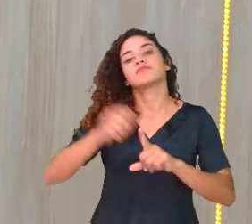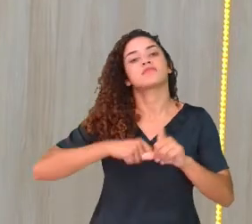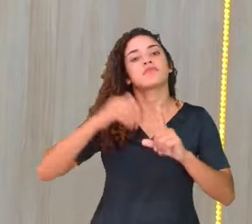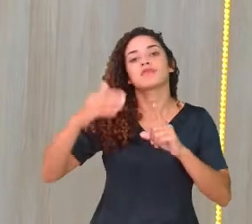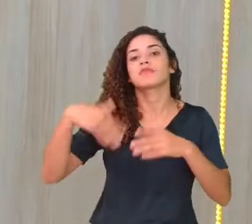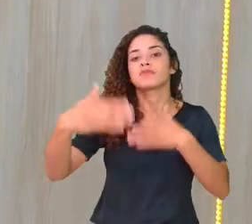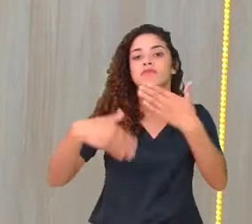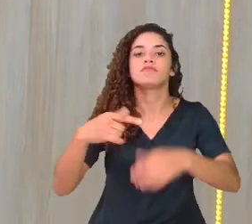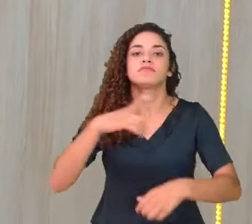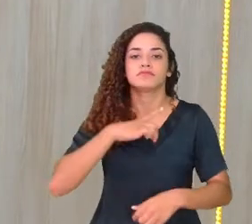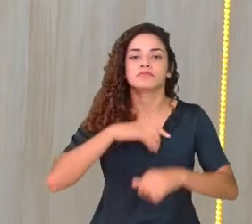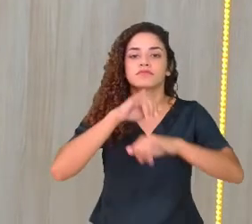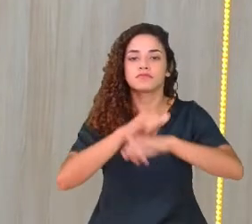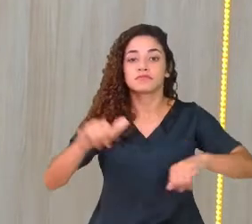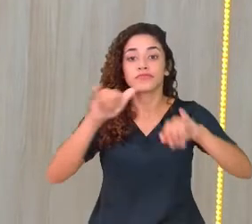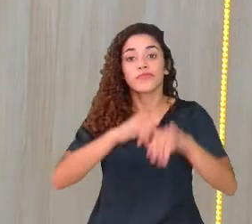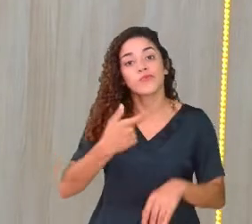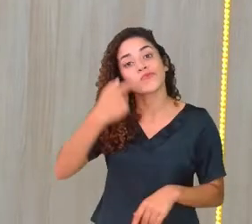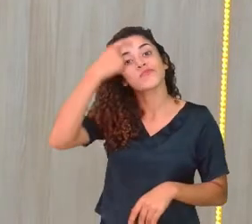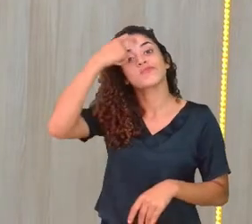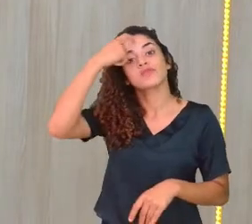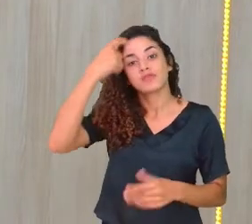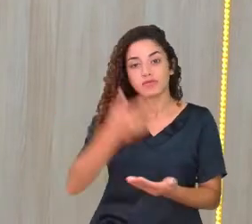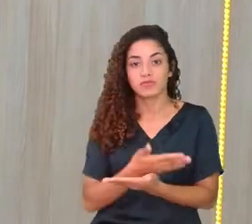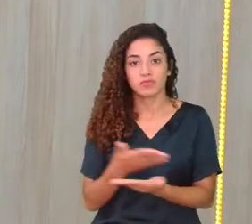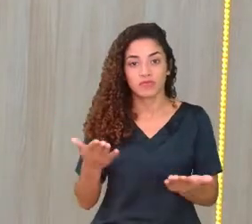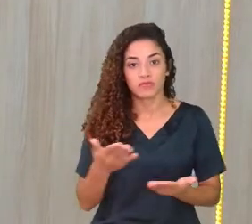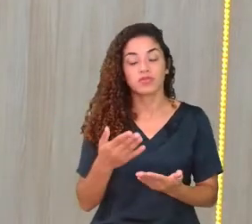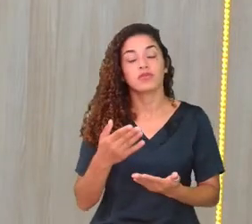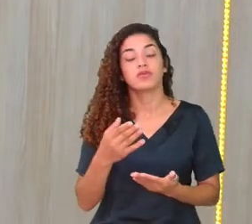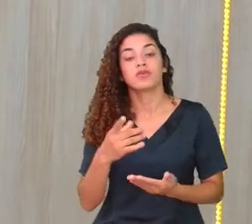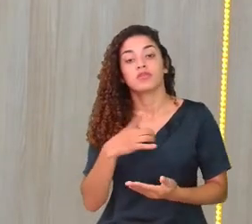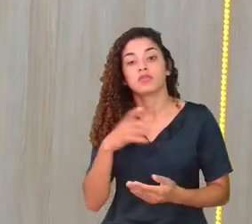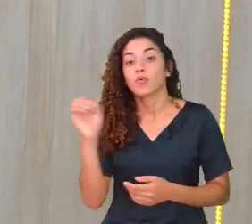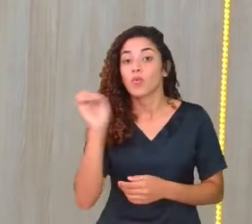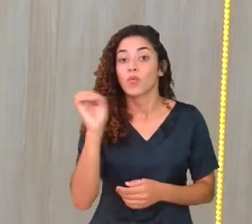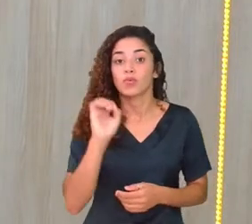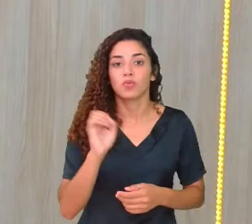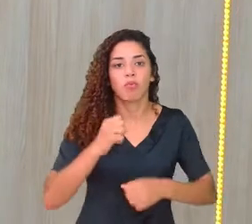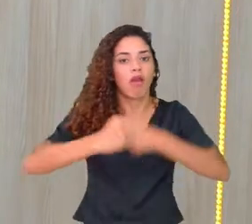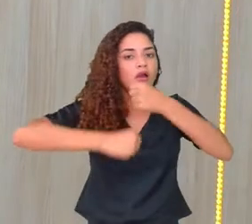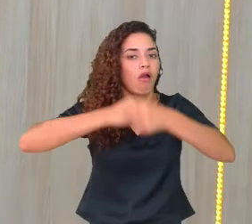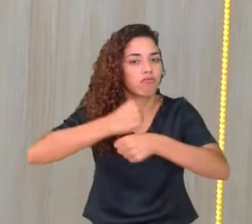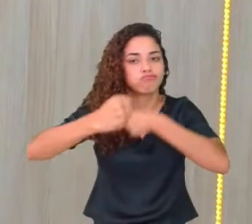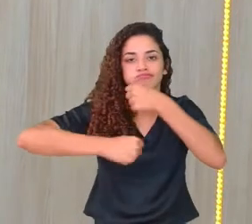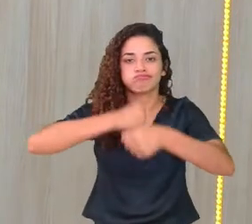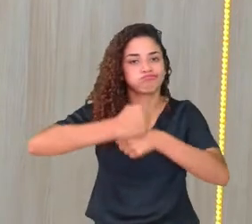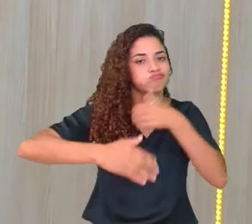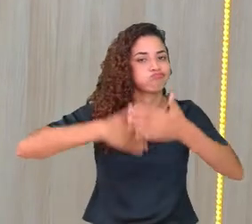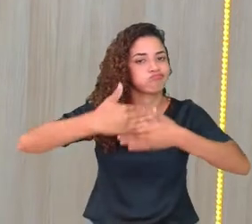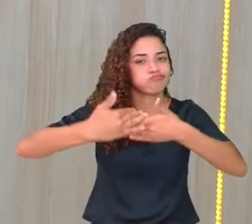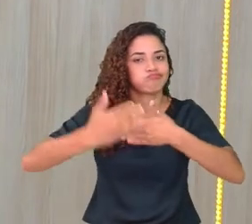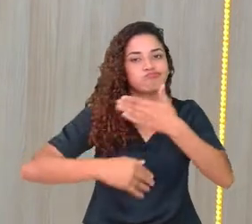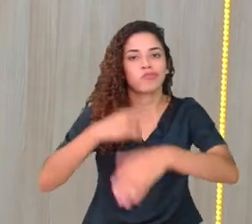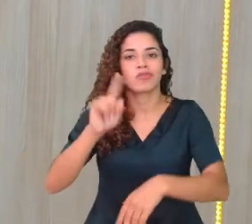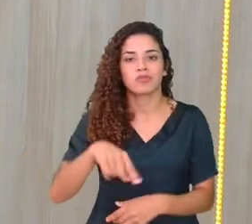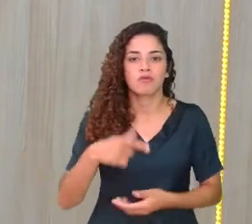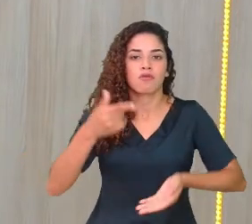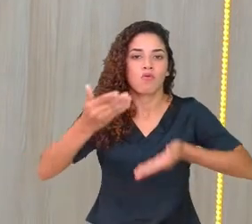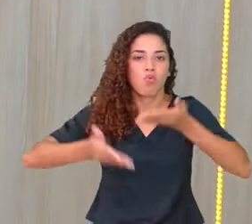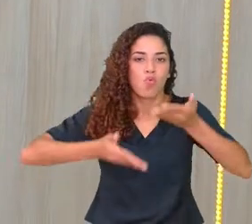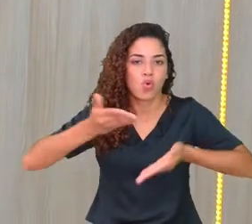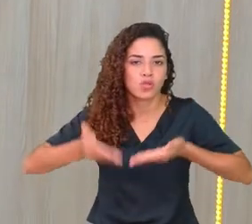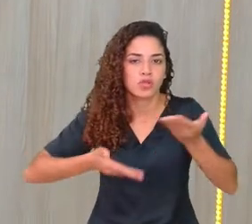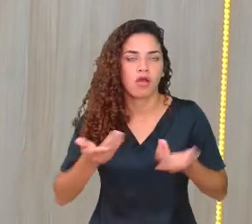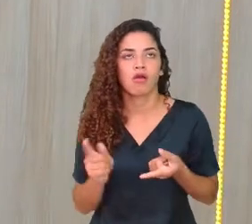as campanhas de conscientização. E o outubro, ele vem chegando todo ano com essa questão, né, dos